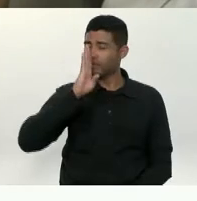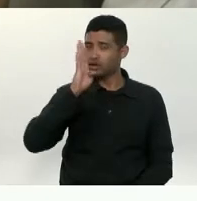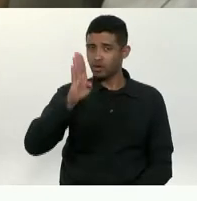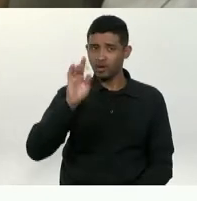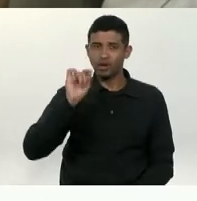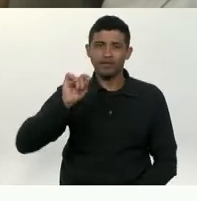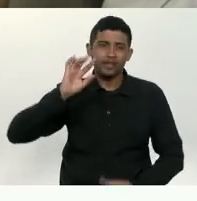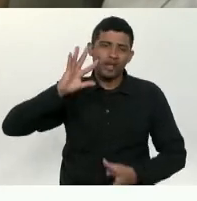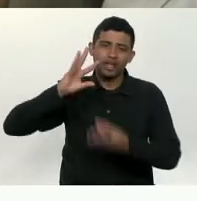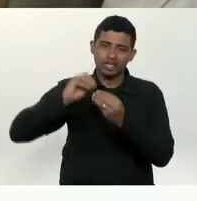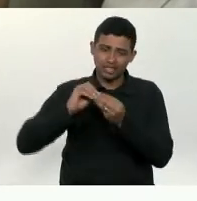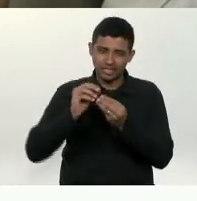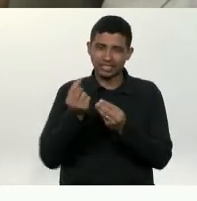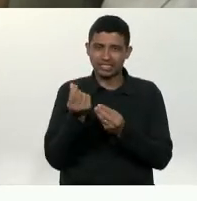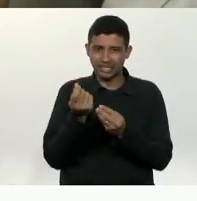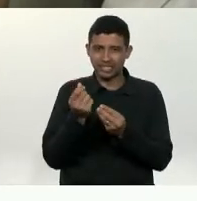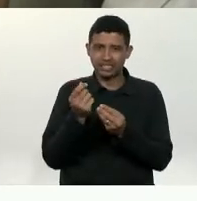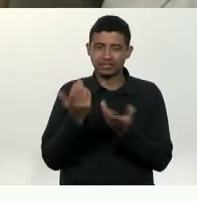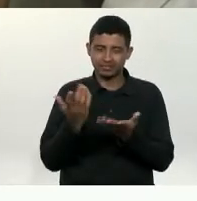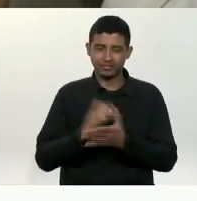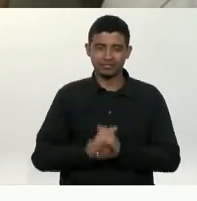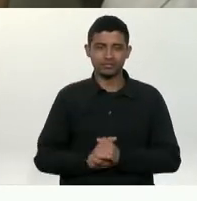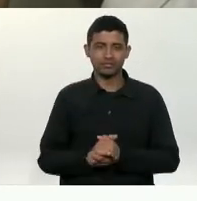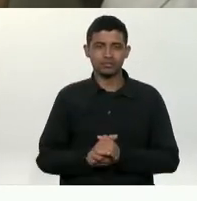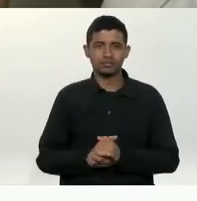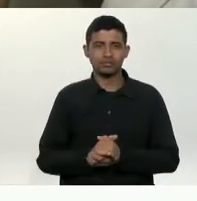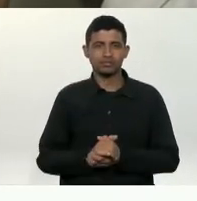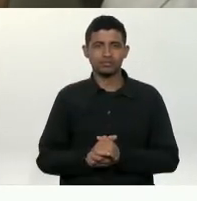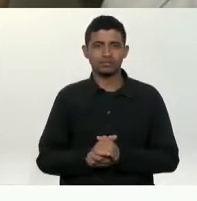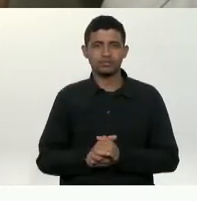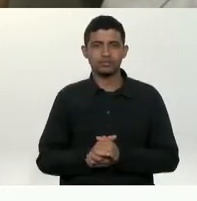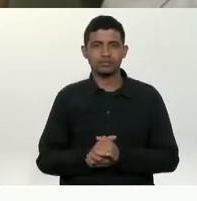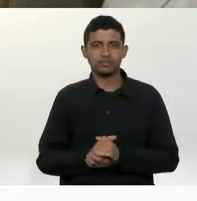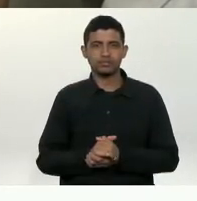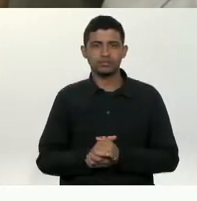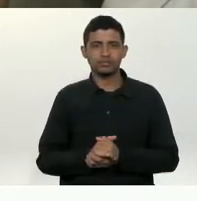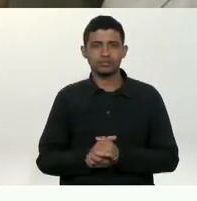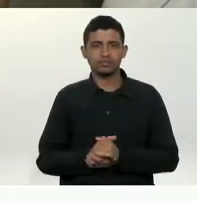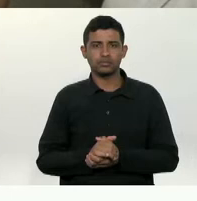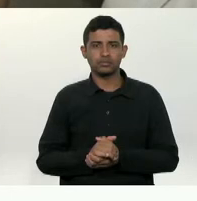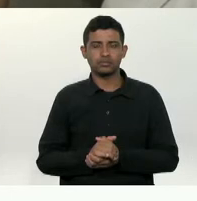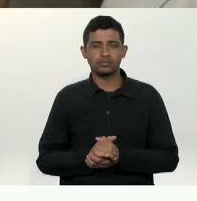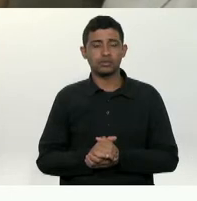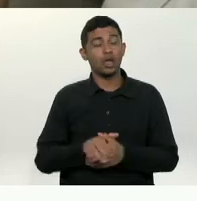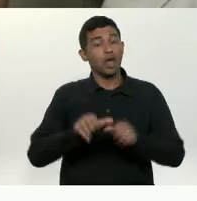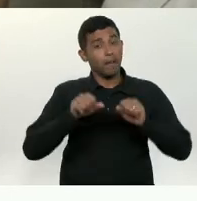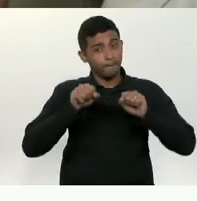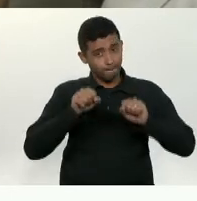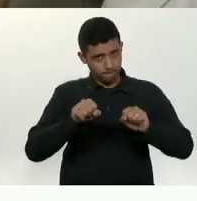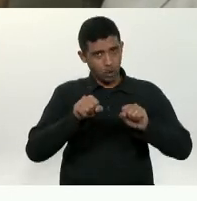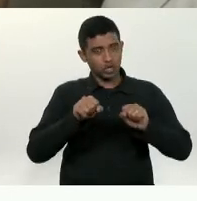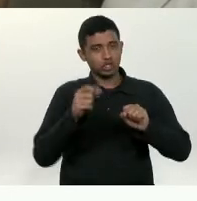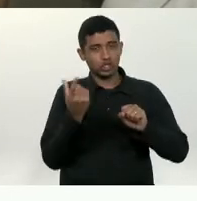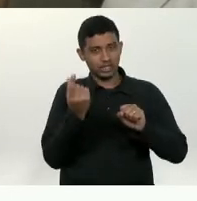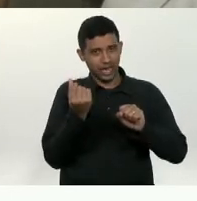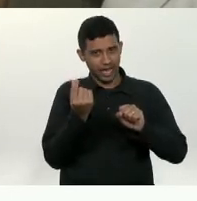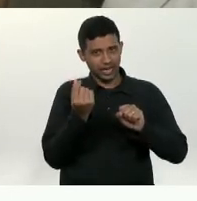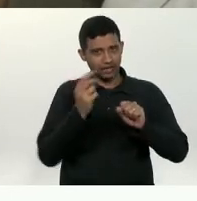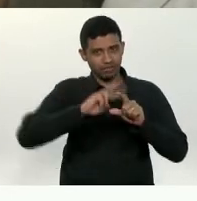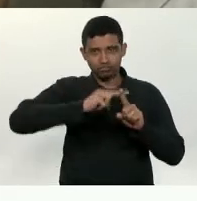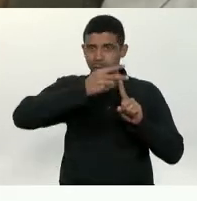revisão quinquenal da tarifa, o que deve ter um efeito de decréscimo na tarifa nessa próxima